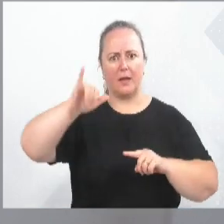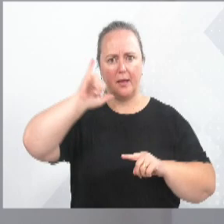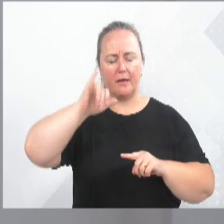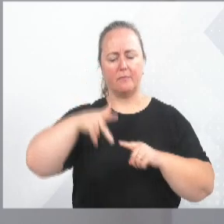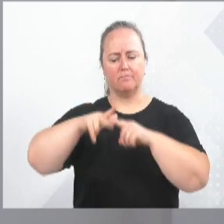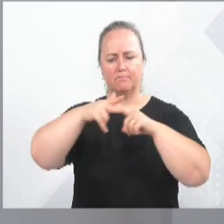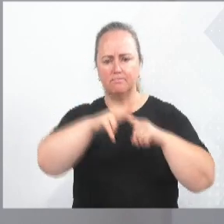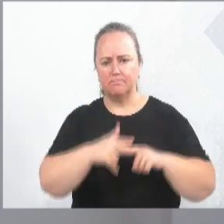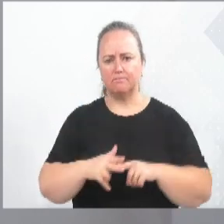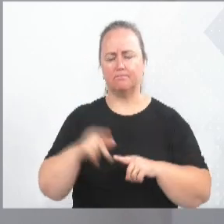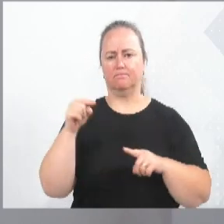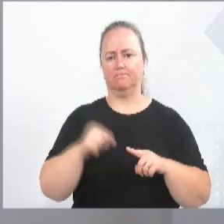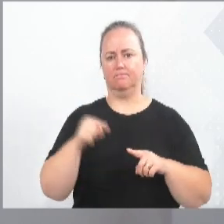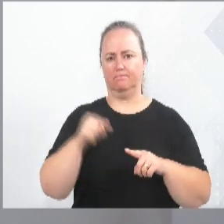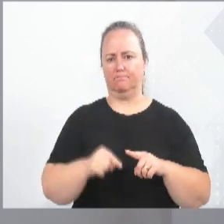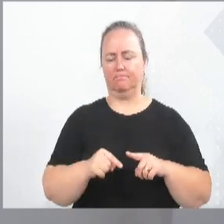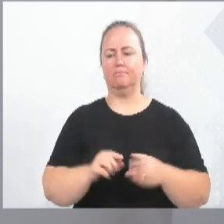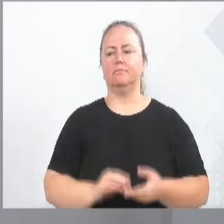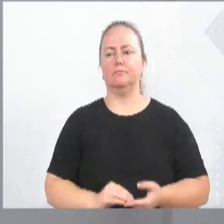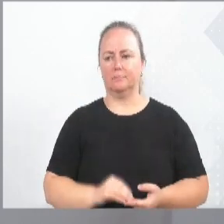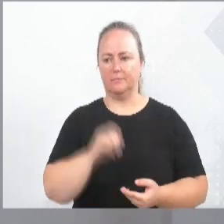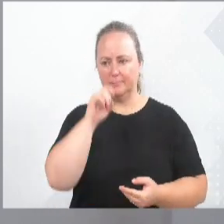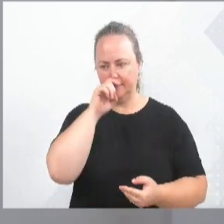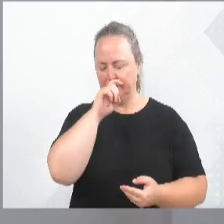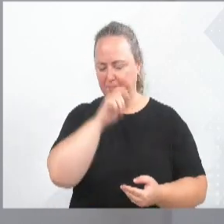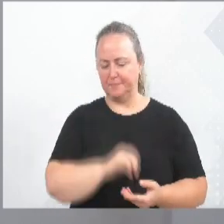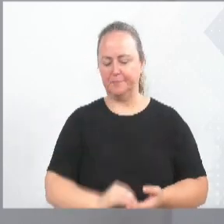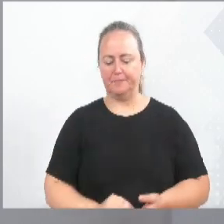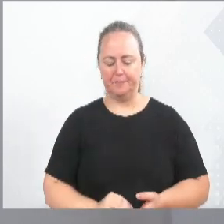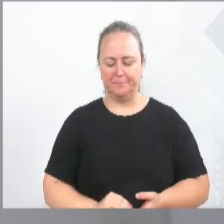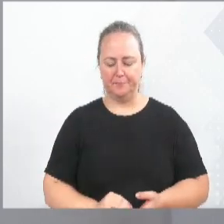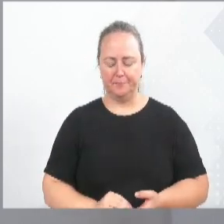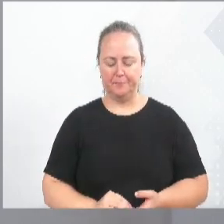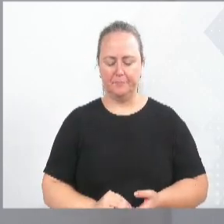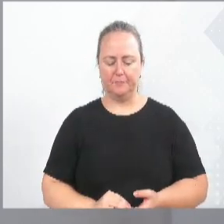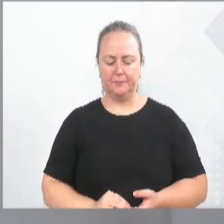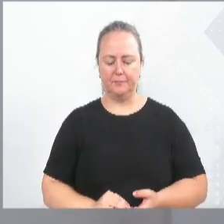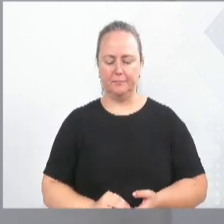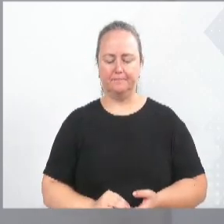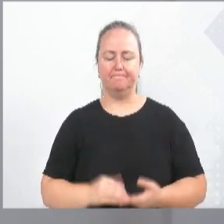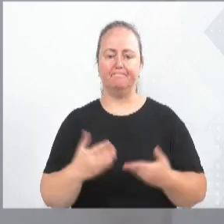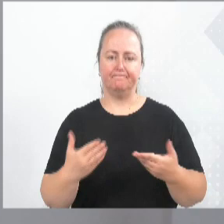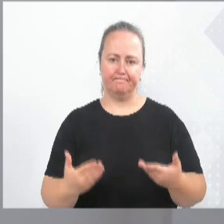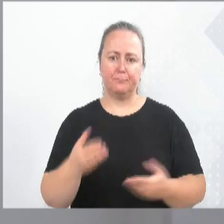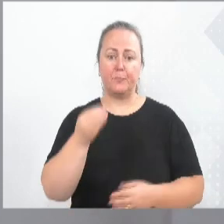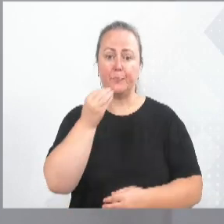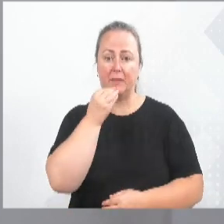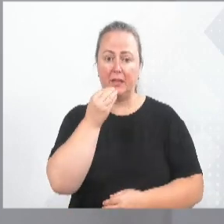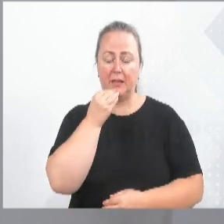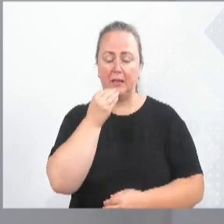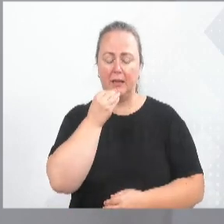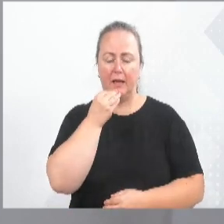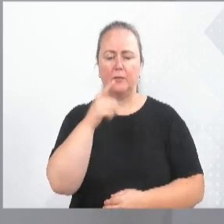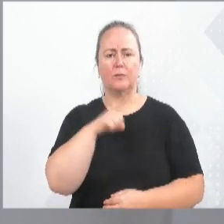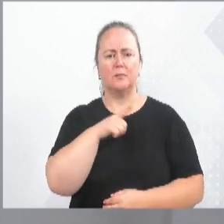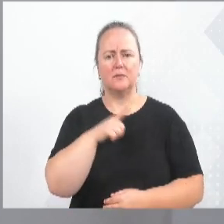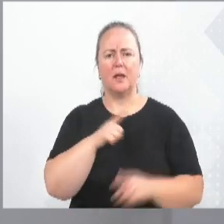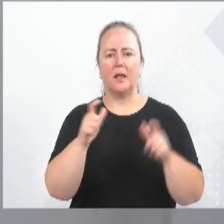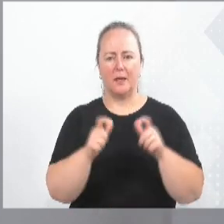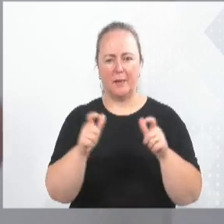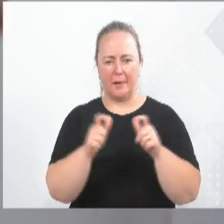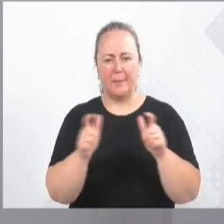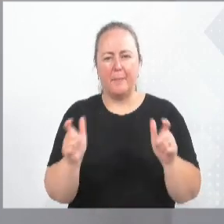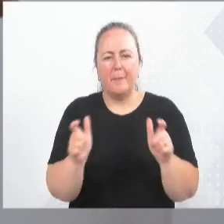manutenção desses Ribeirões Vereador Ito importante lógico tem esses Ribeirões pequenos menores